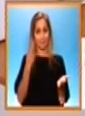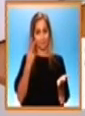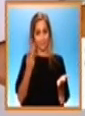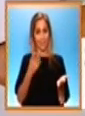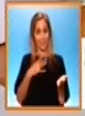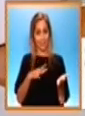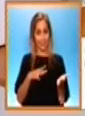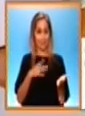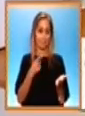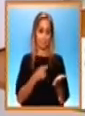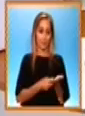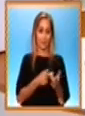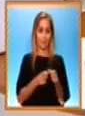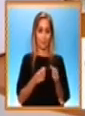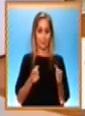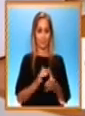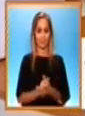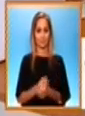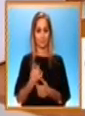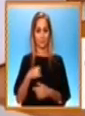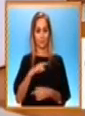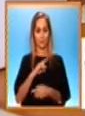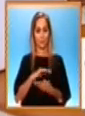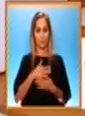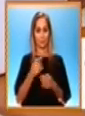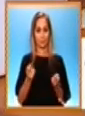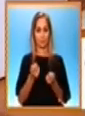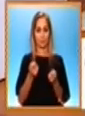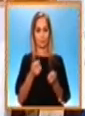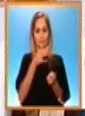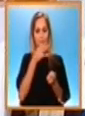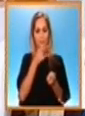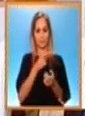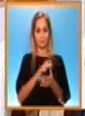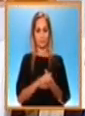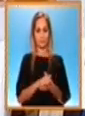Também é verdade. Bom, eu vou, acho que sou eu agora, não é? És tu agora, estás sempre a esquivar. Sim.